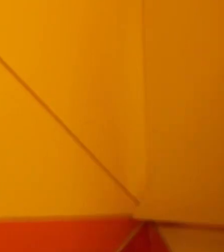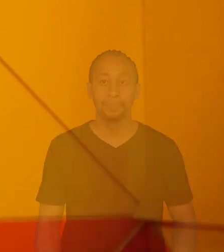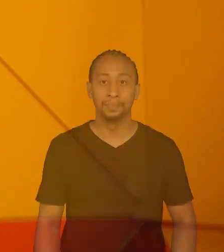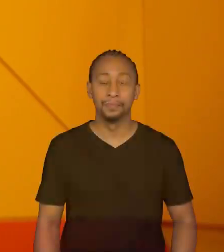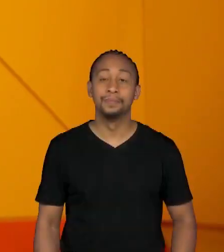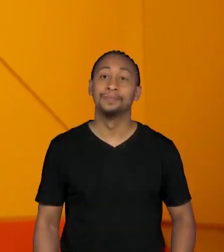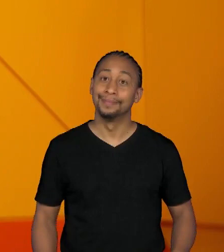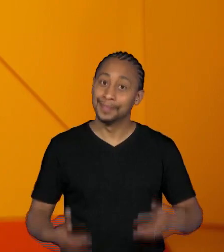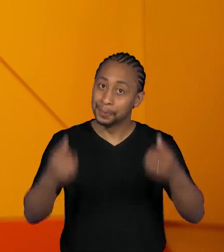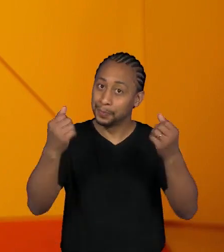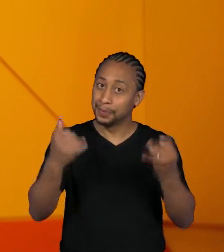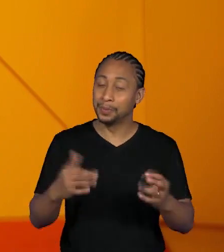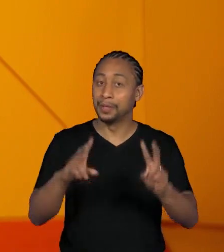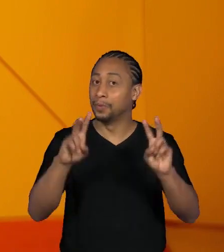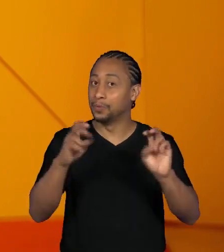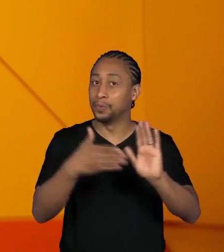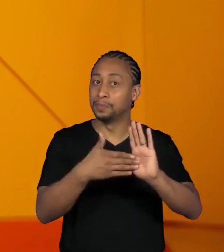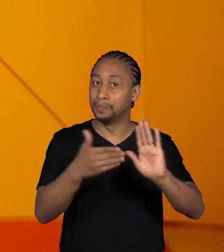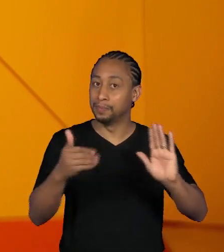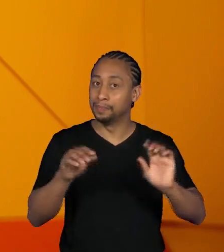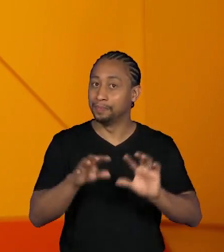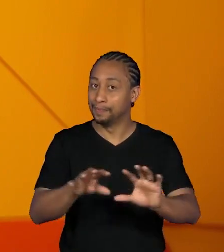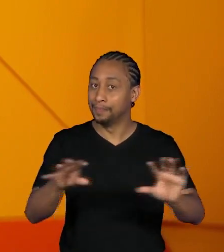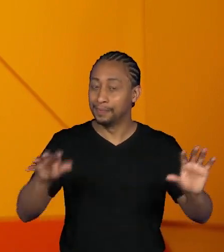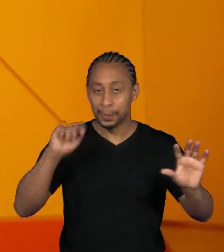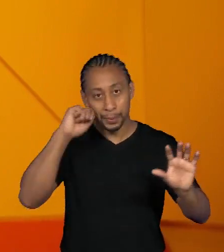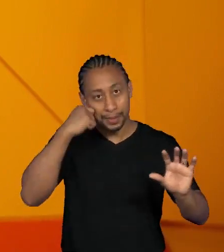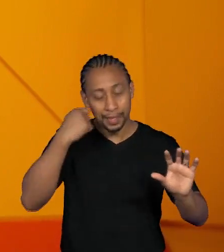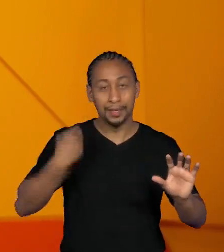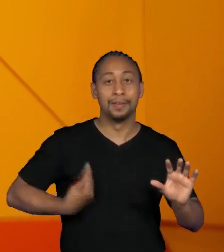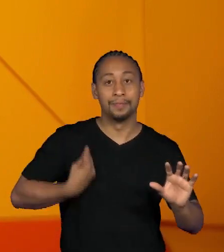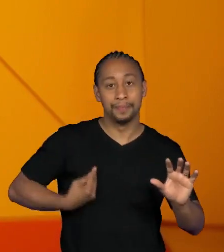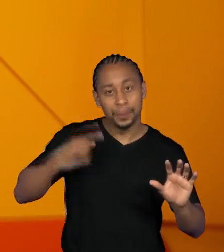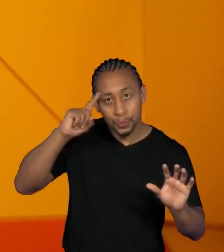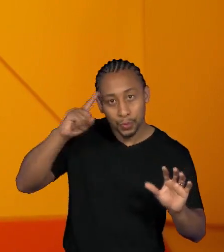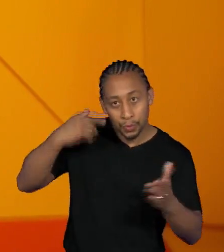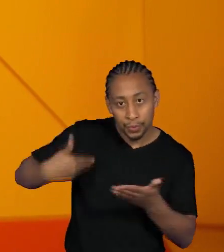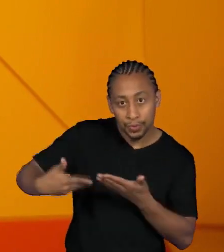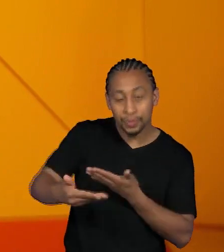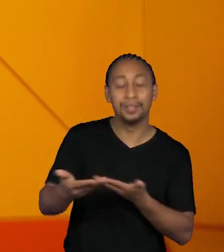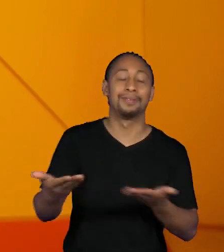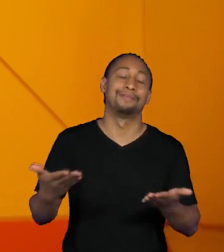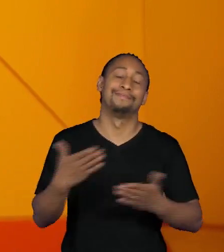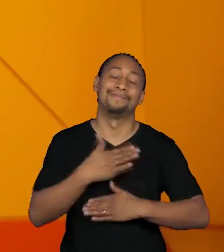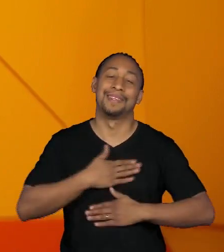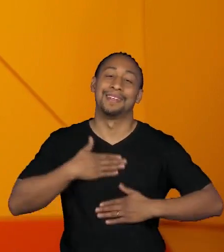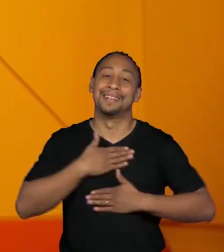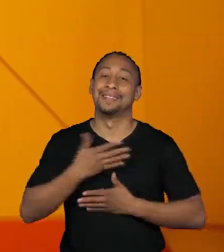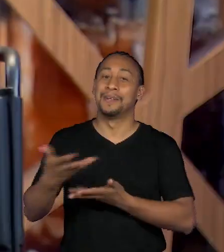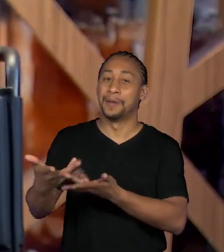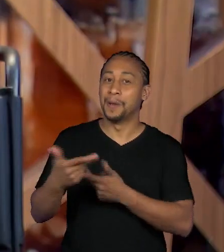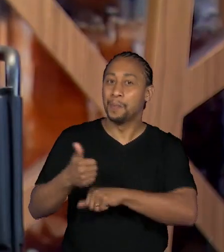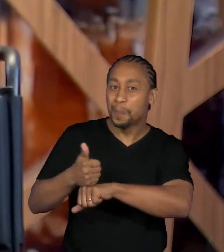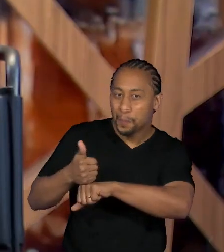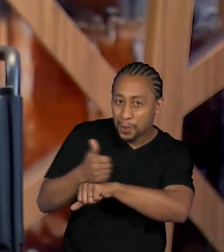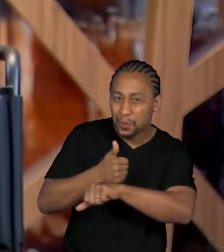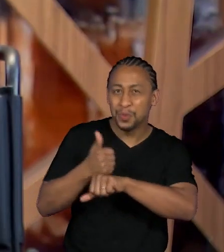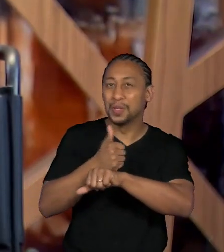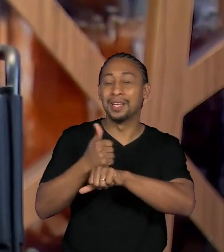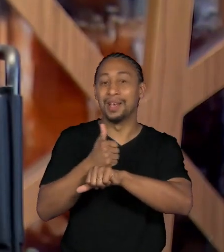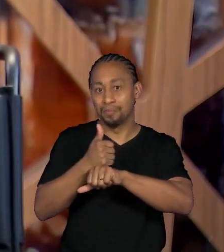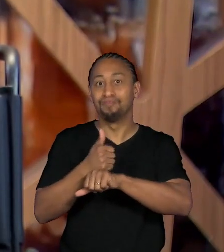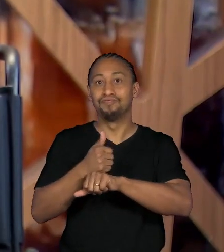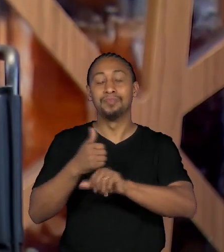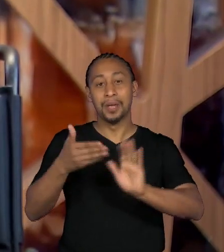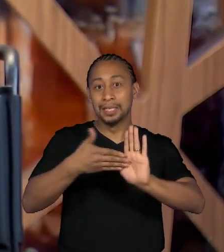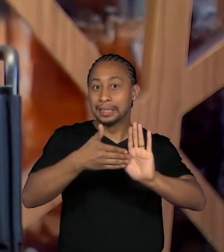E para falar sobre a influência da estética negra no nosso cotidiano, eu tenho o prazer de receber aqui a cosmetóloga e especialista em